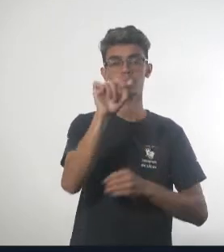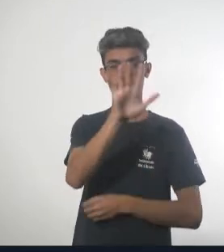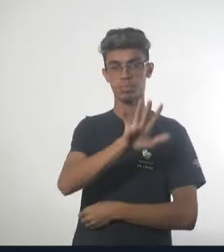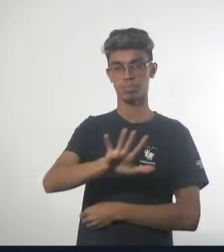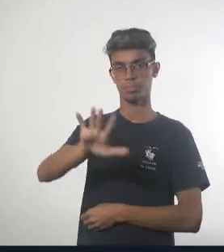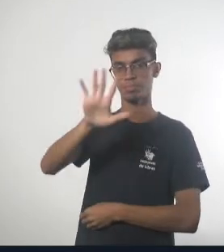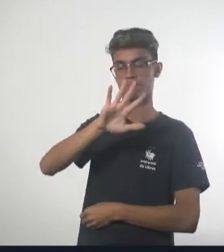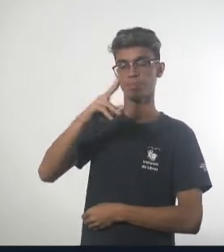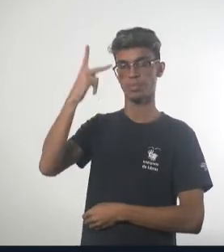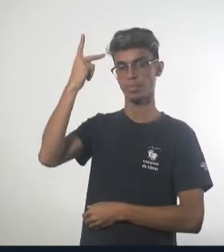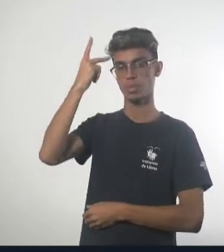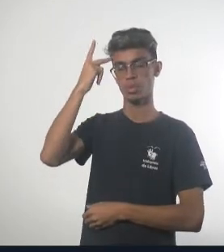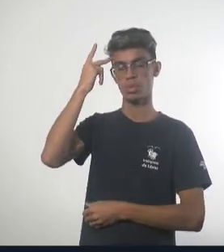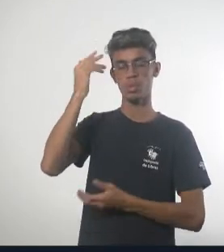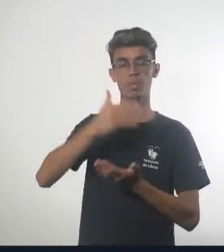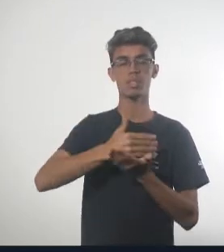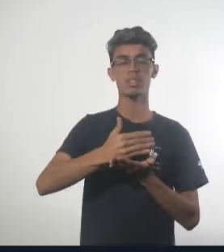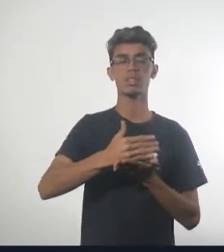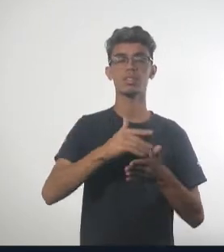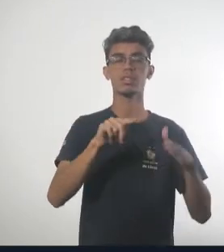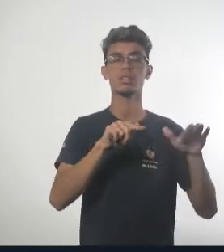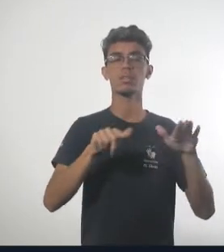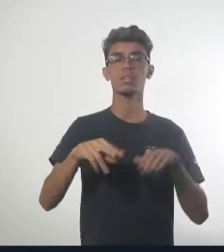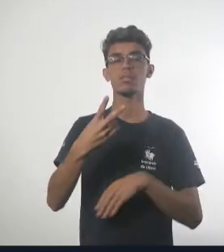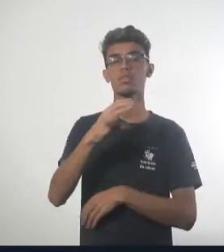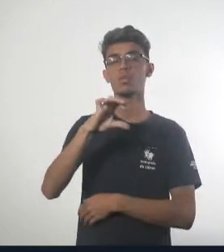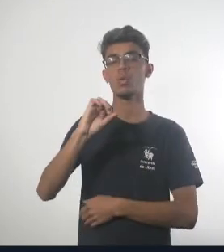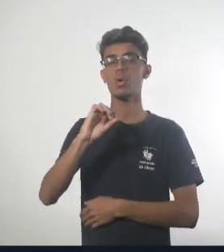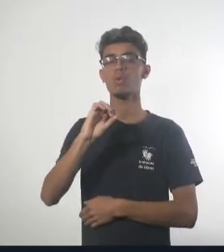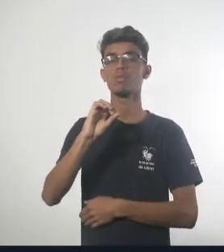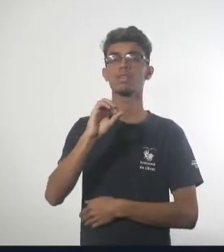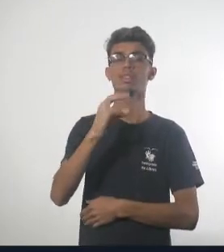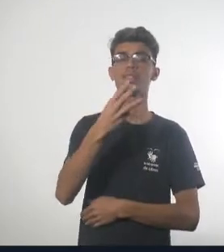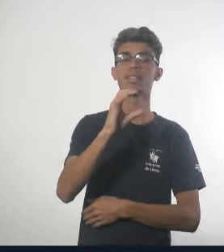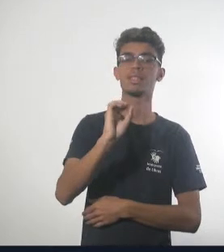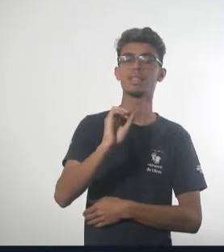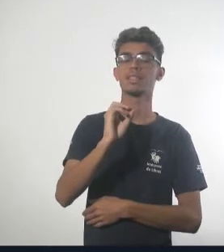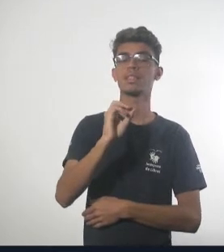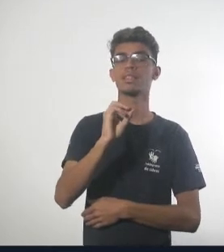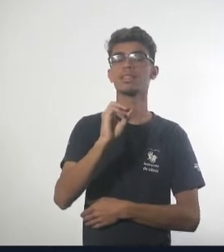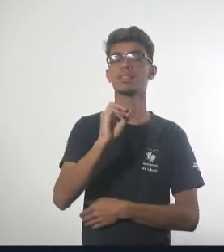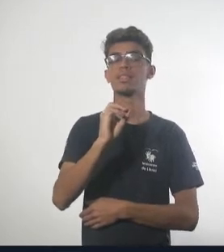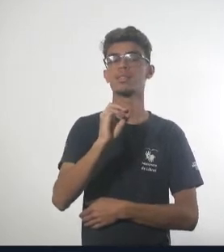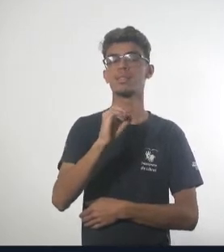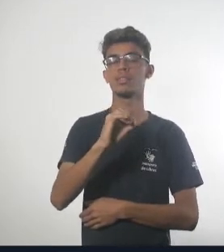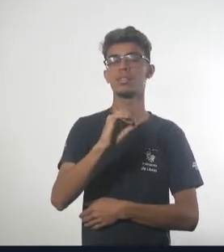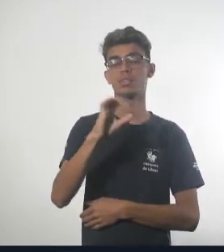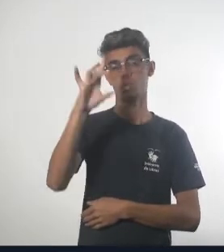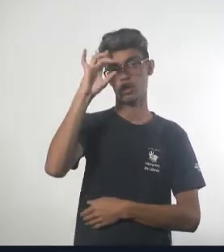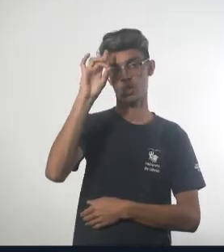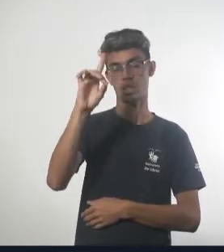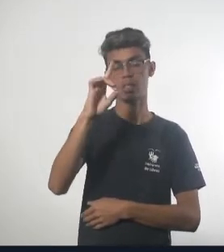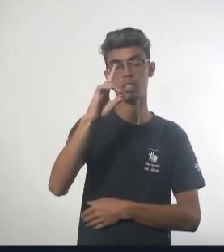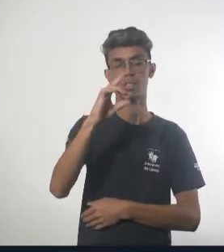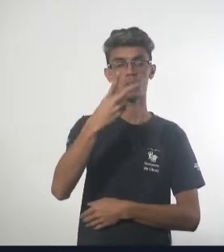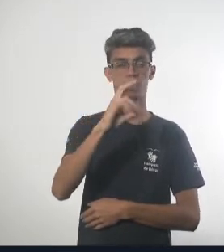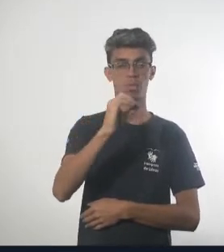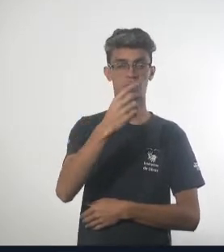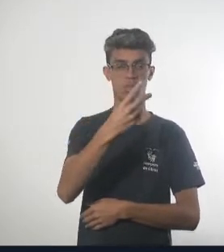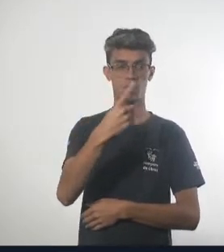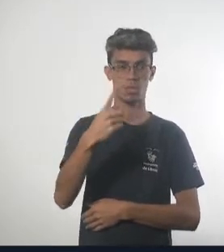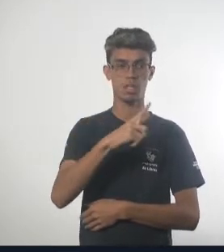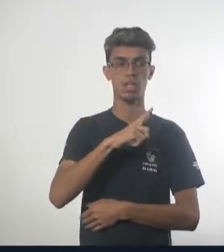percebe que, a partir da semana 29, ou semana 30 de 2021, houve um aumento progressivo no percentual dos casos,